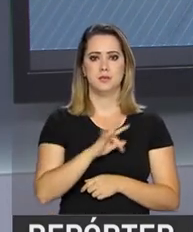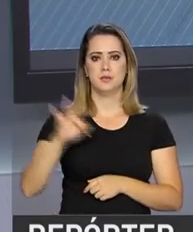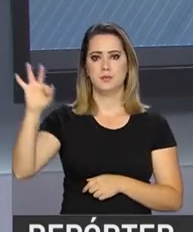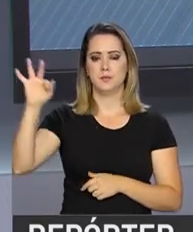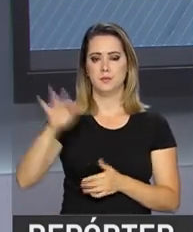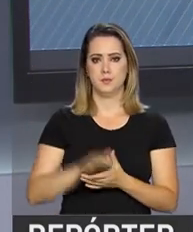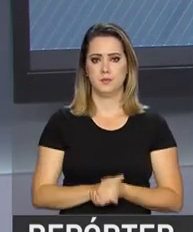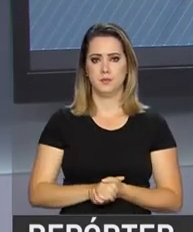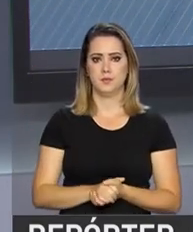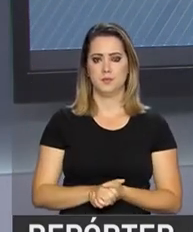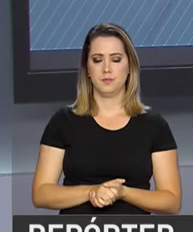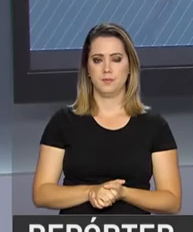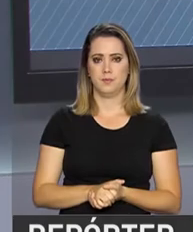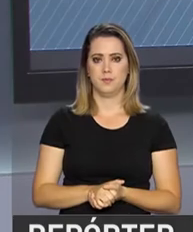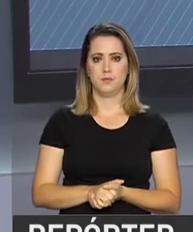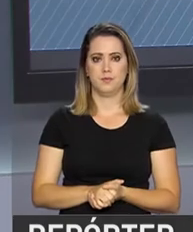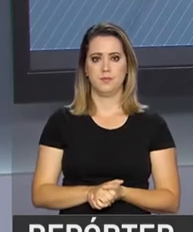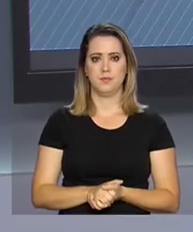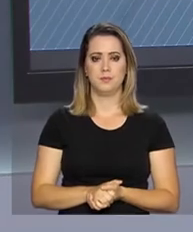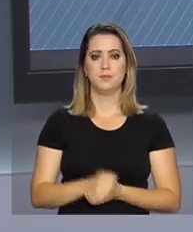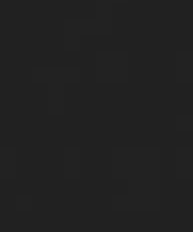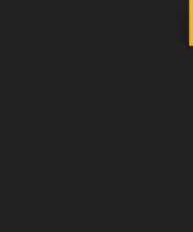a tv do governo federal